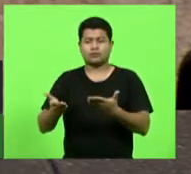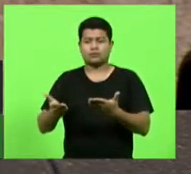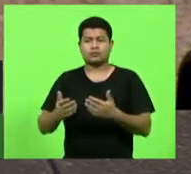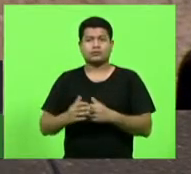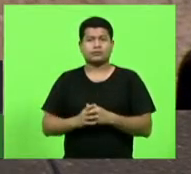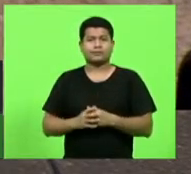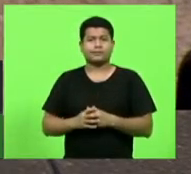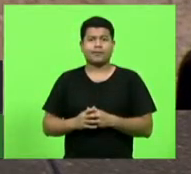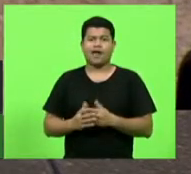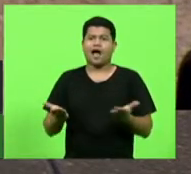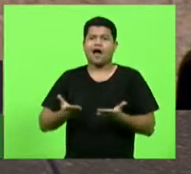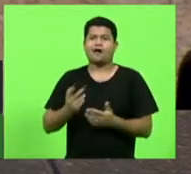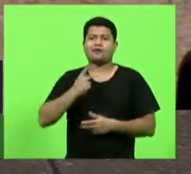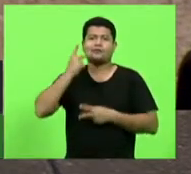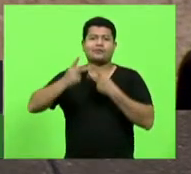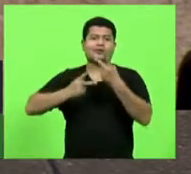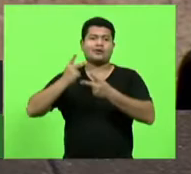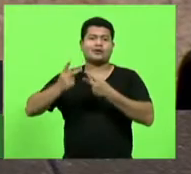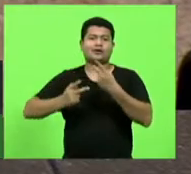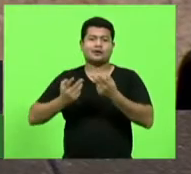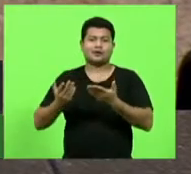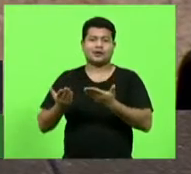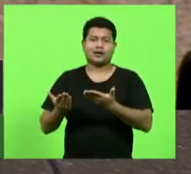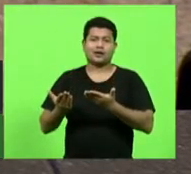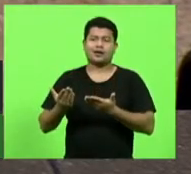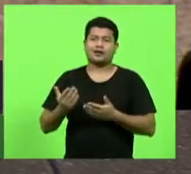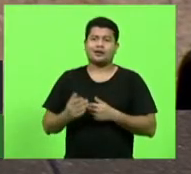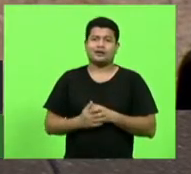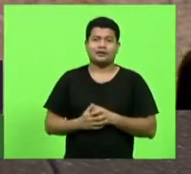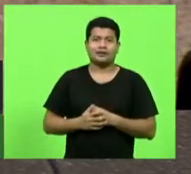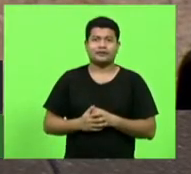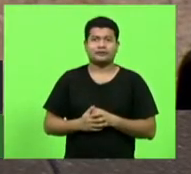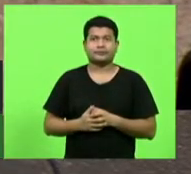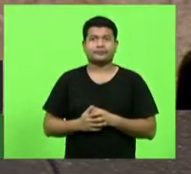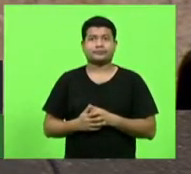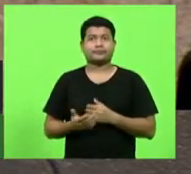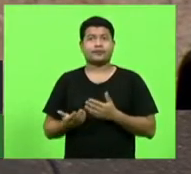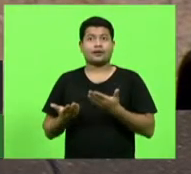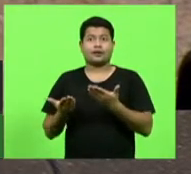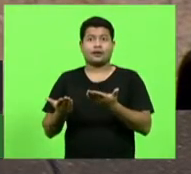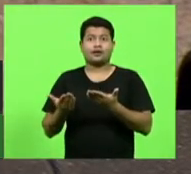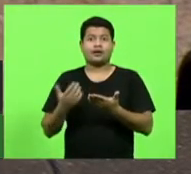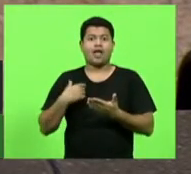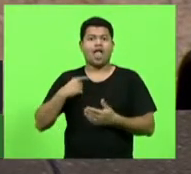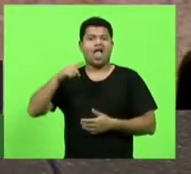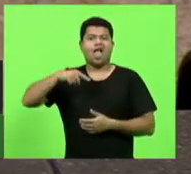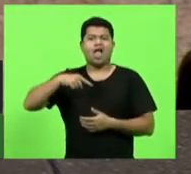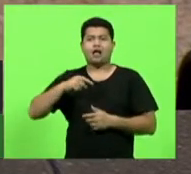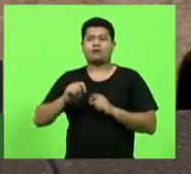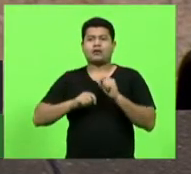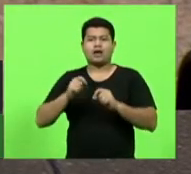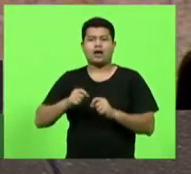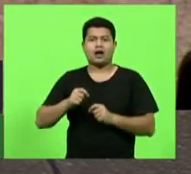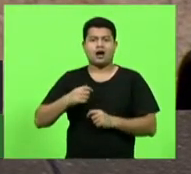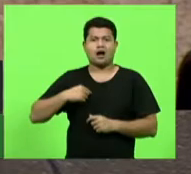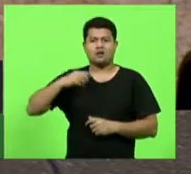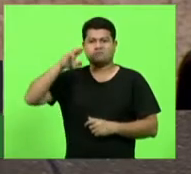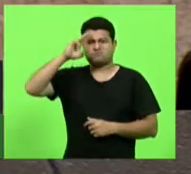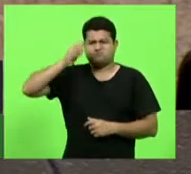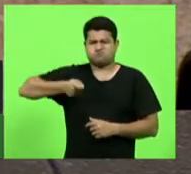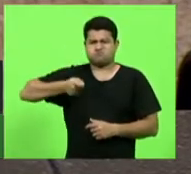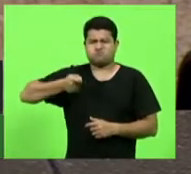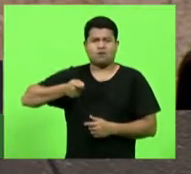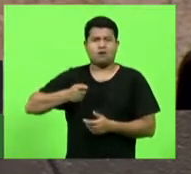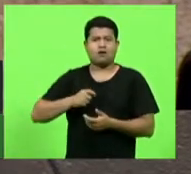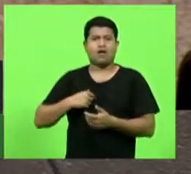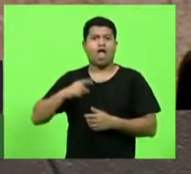Agora, dizer que é uma, que é um abuso de poder, que é algo político que está se